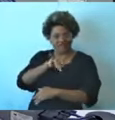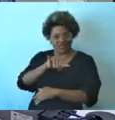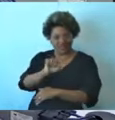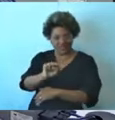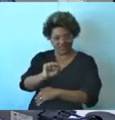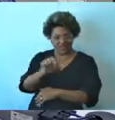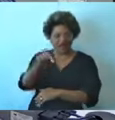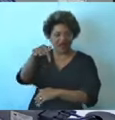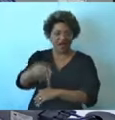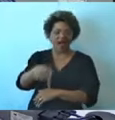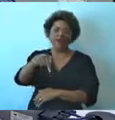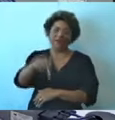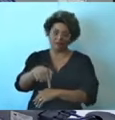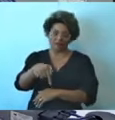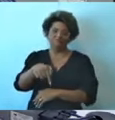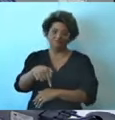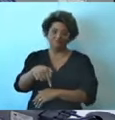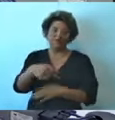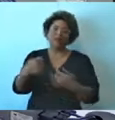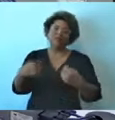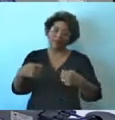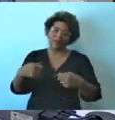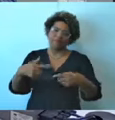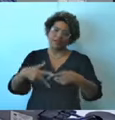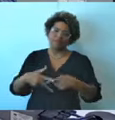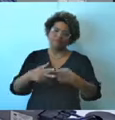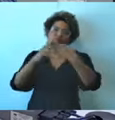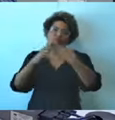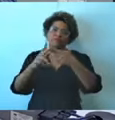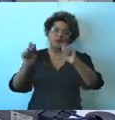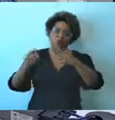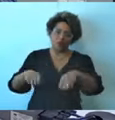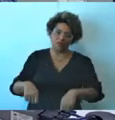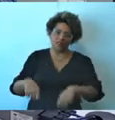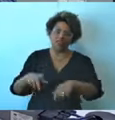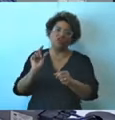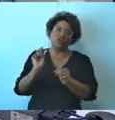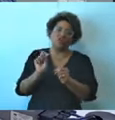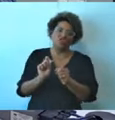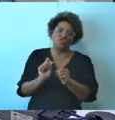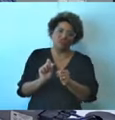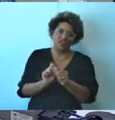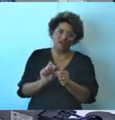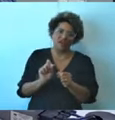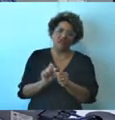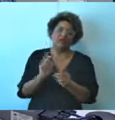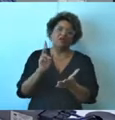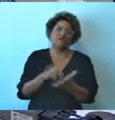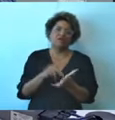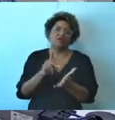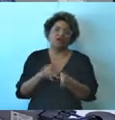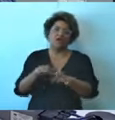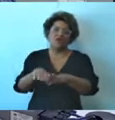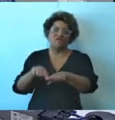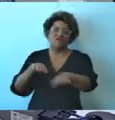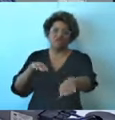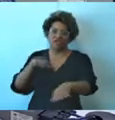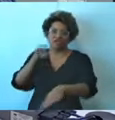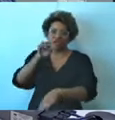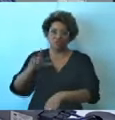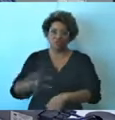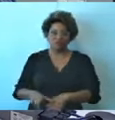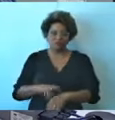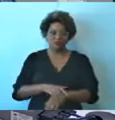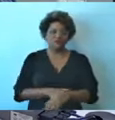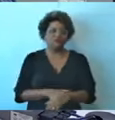implementar de fato a faixa azul onde for possível e salvar vidas, né, que é o principal objetivo dessa faixa azul, que é salvar vidas,